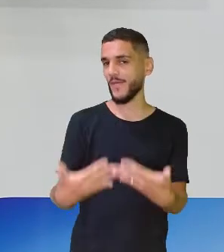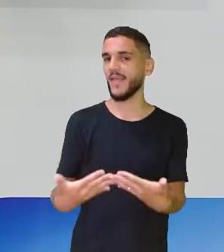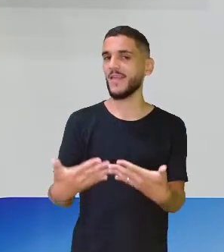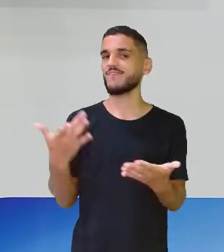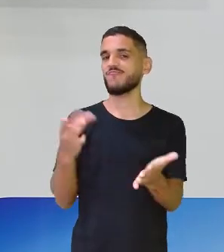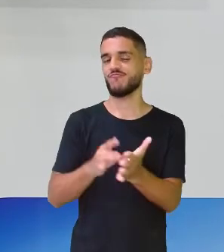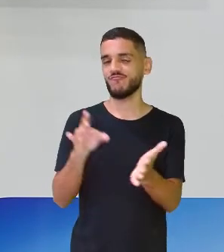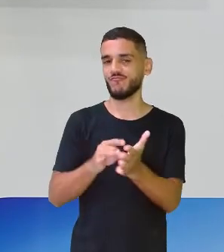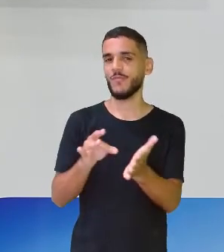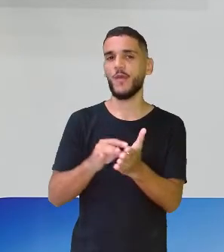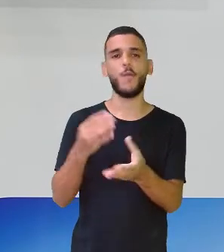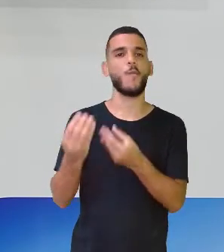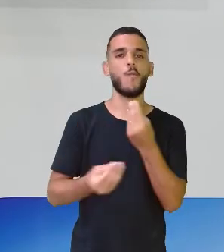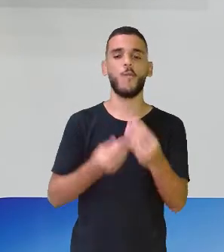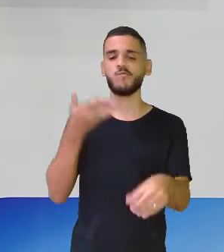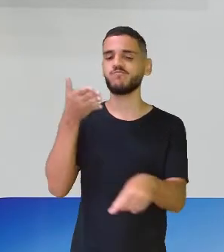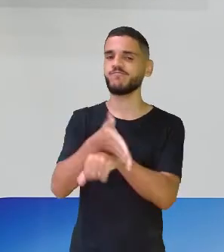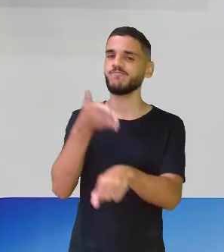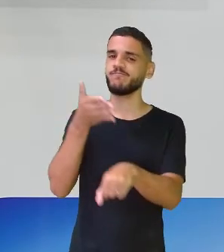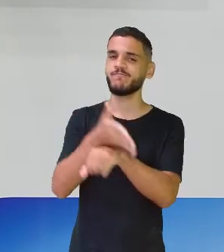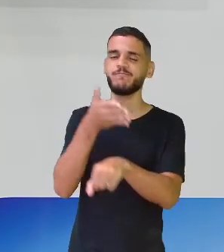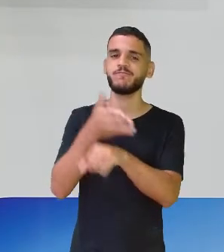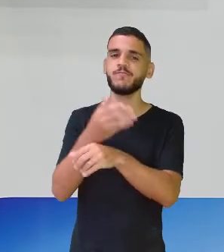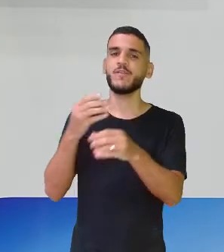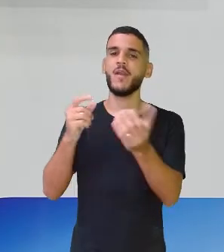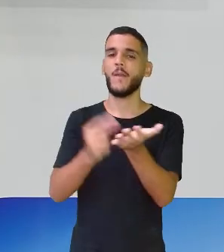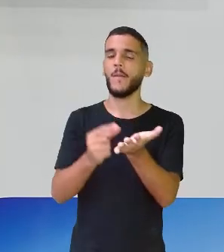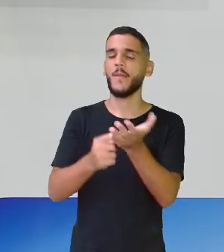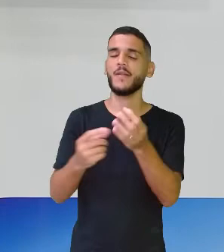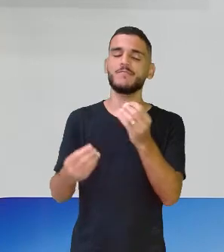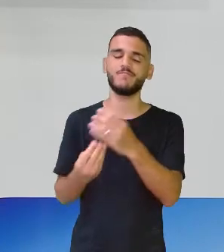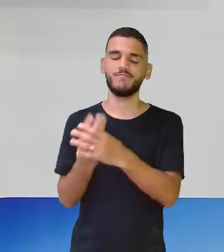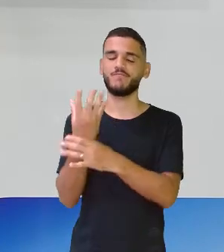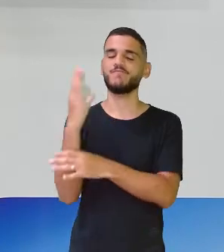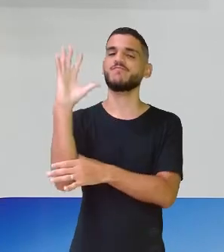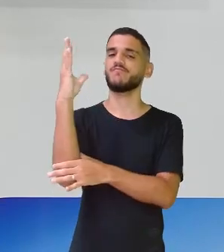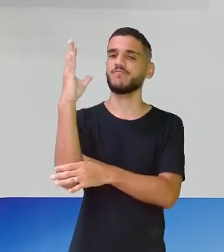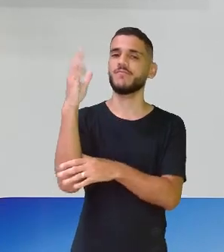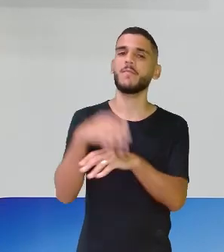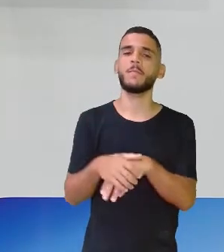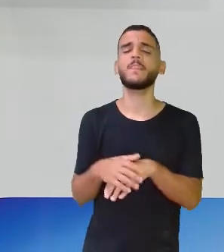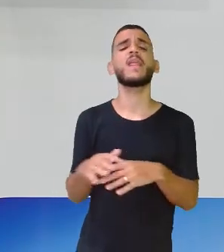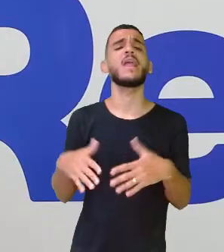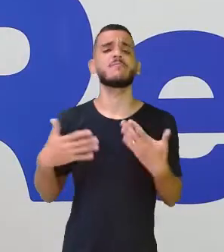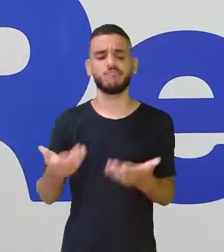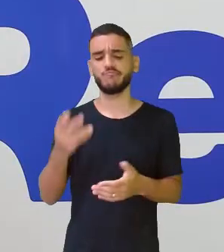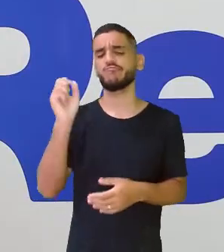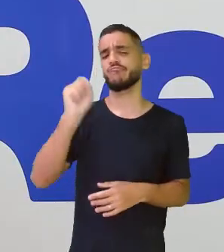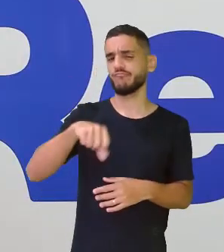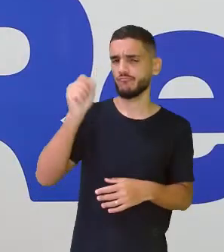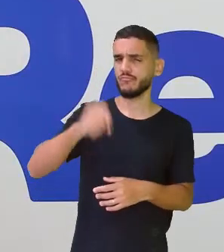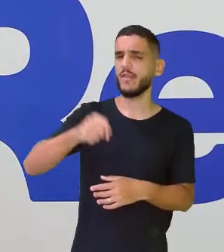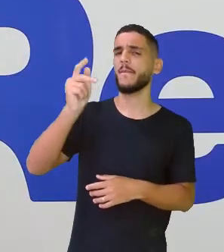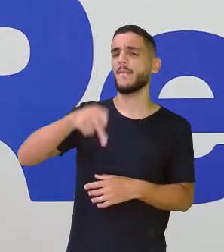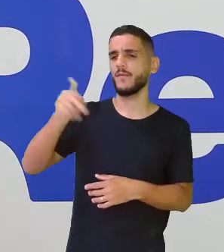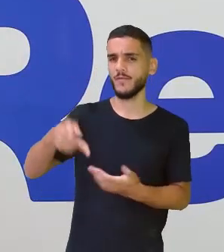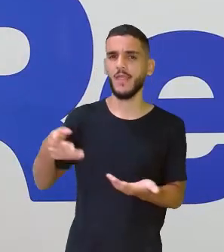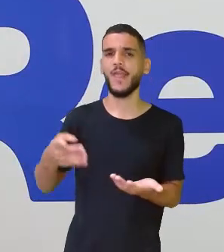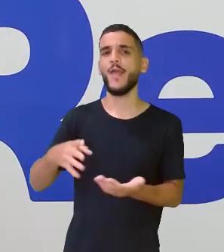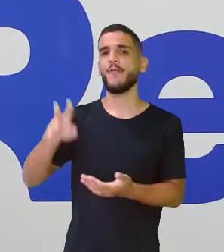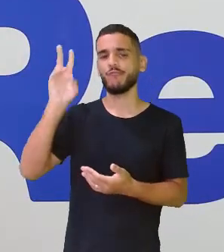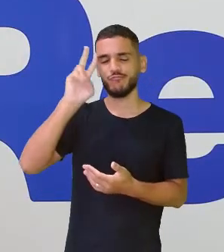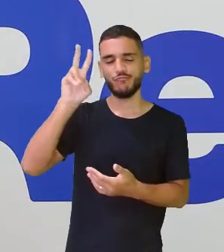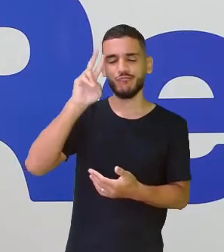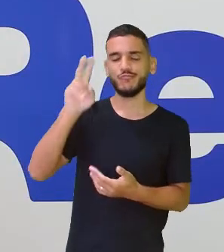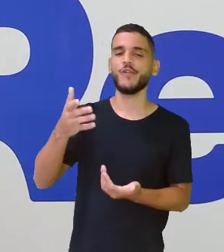sobre como acessar a árvore de livro. Não foi isso, professora Márcia? Foi sim, professora Mauricéia. E que história legal,